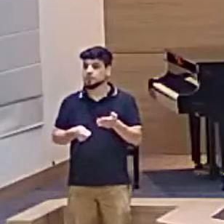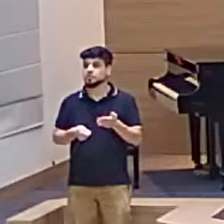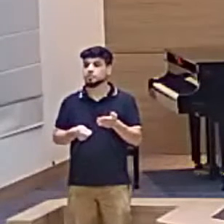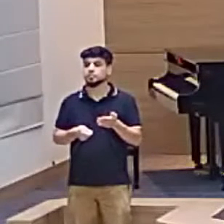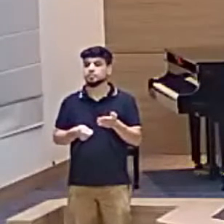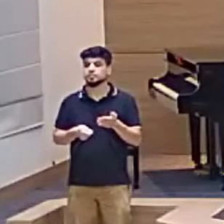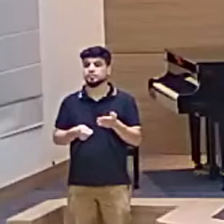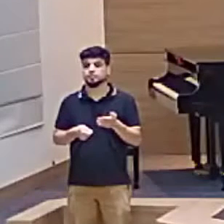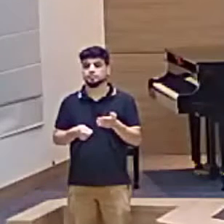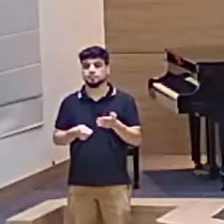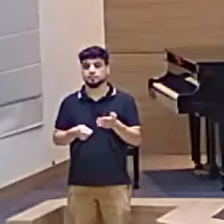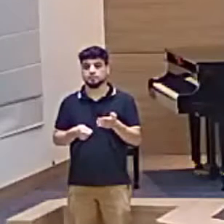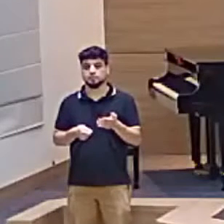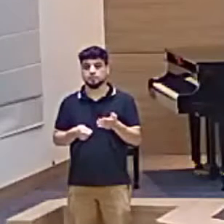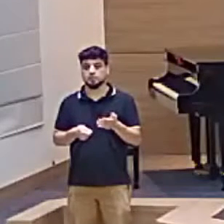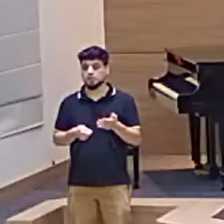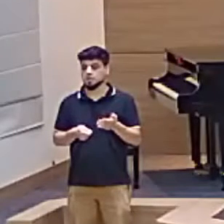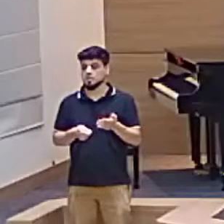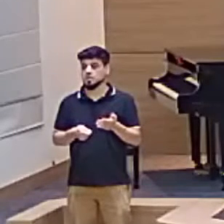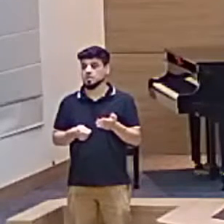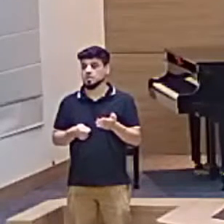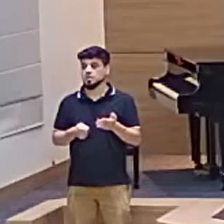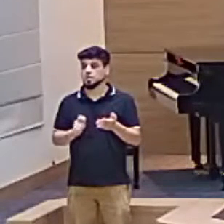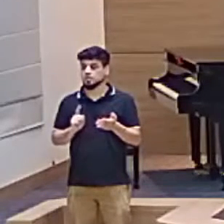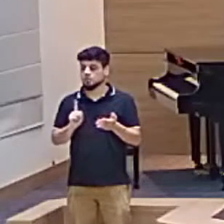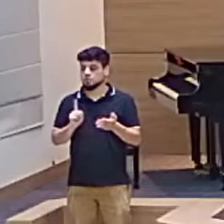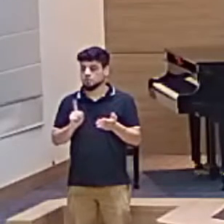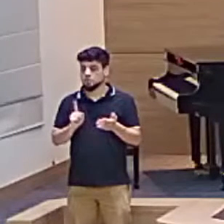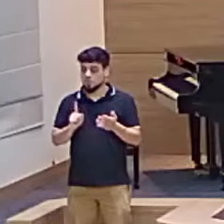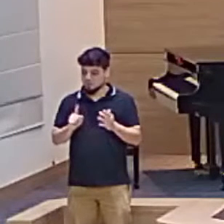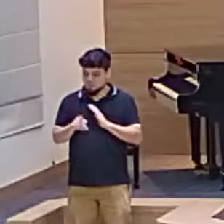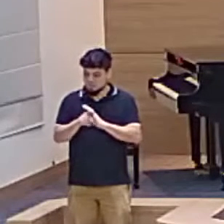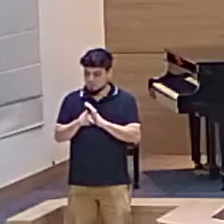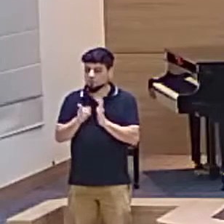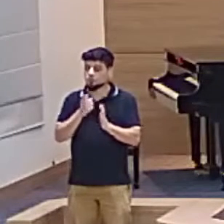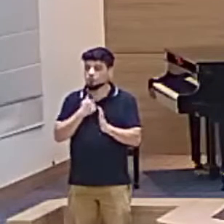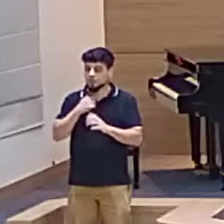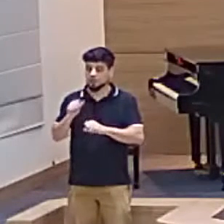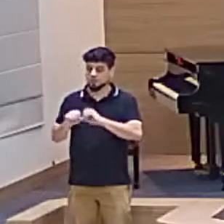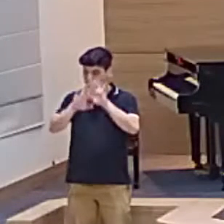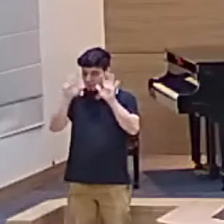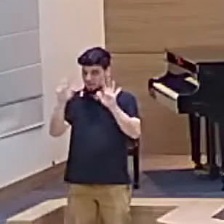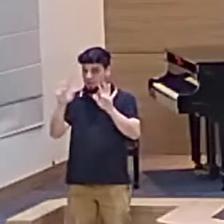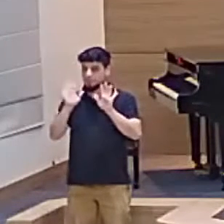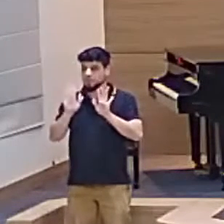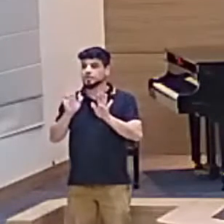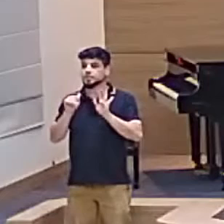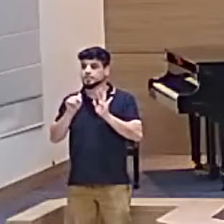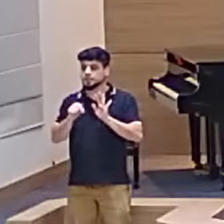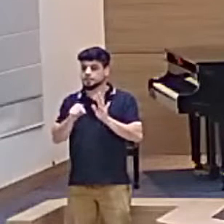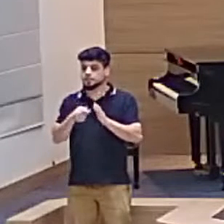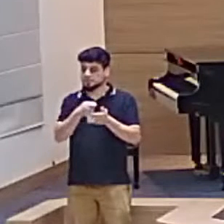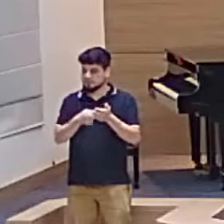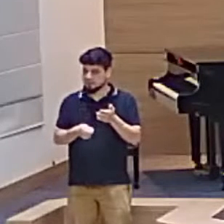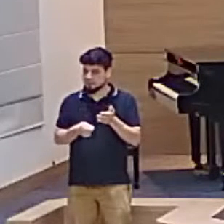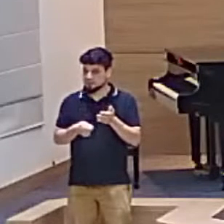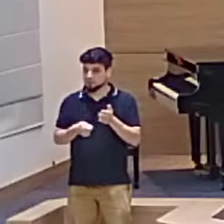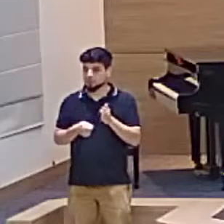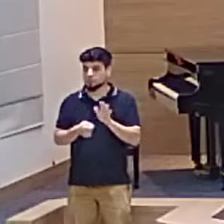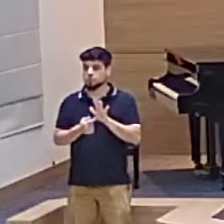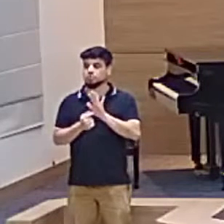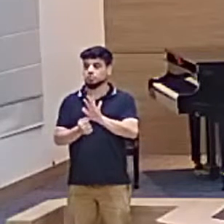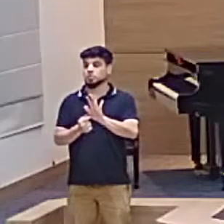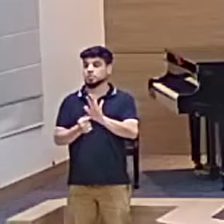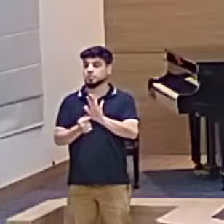querer ele almejasse alguma Glória mas coloca na ribalta um homem macho de